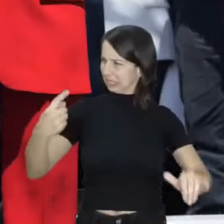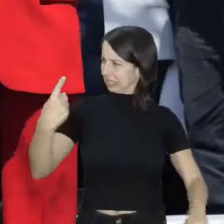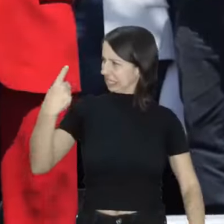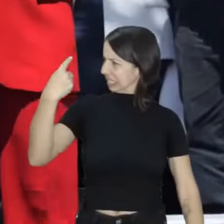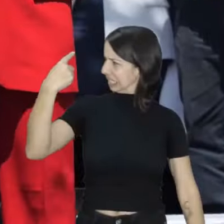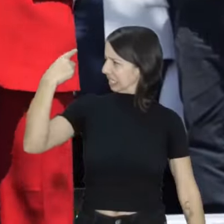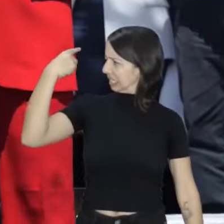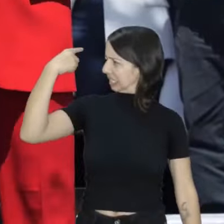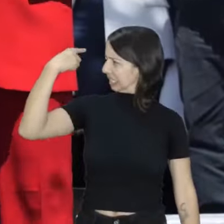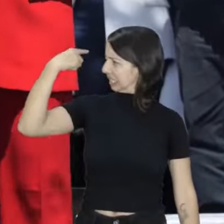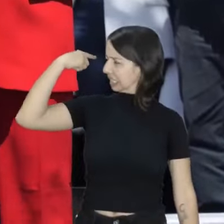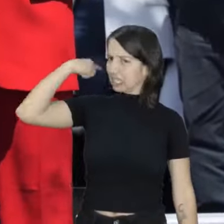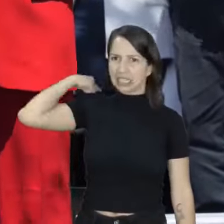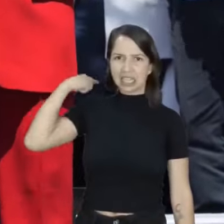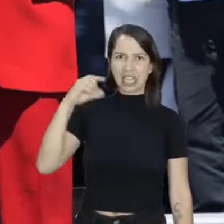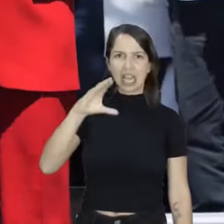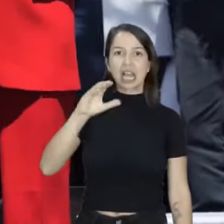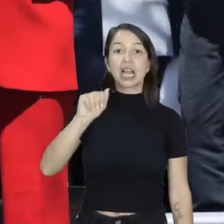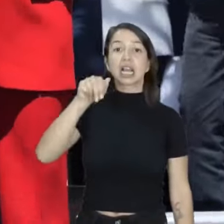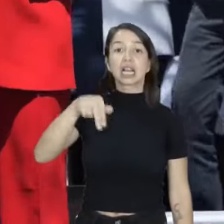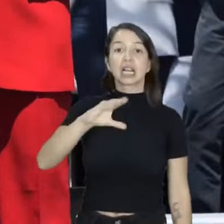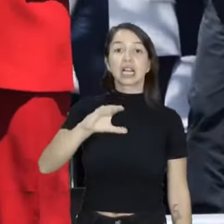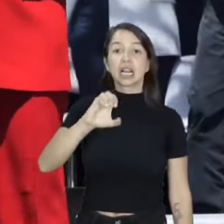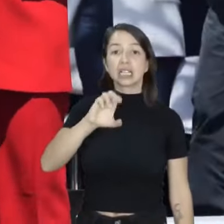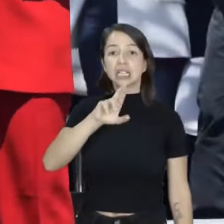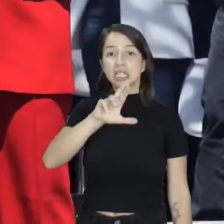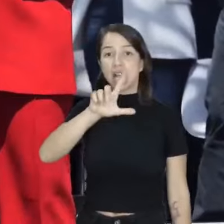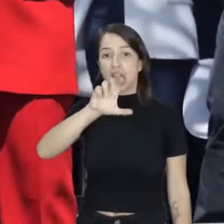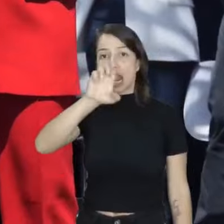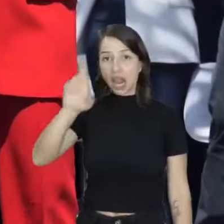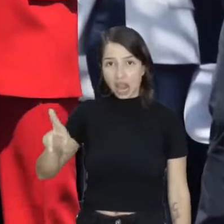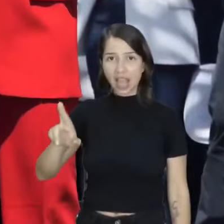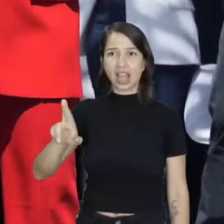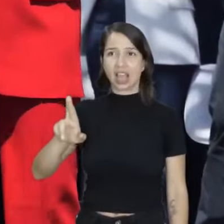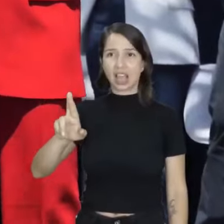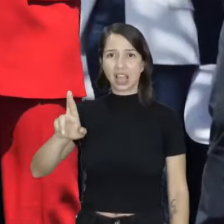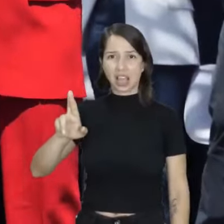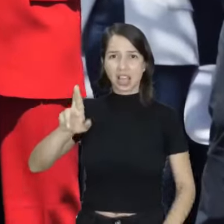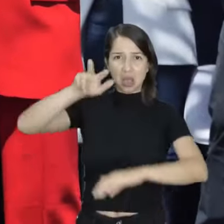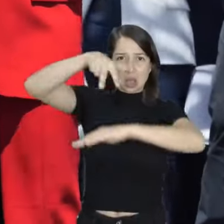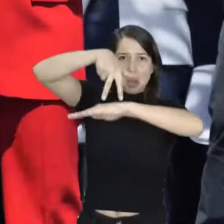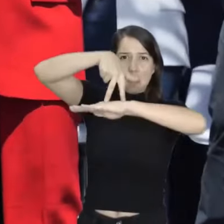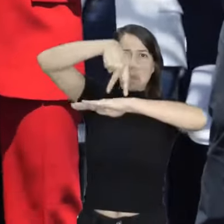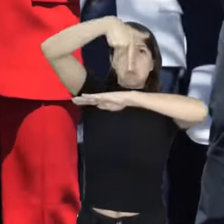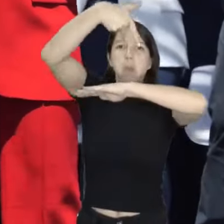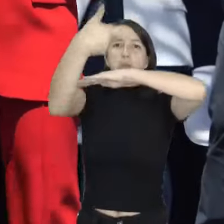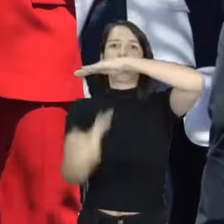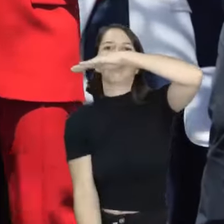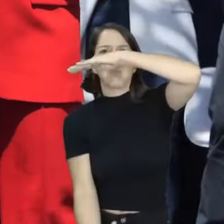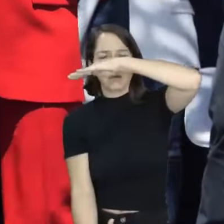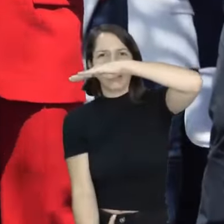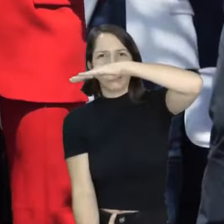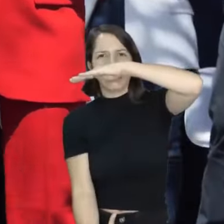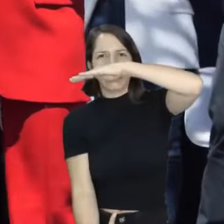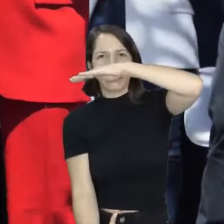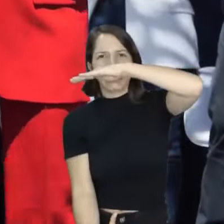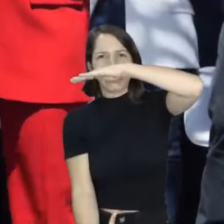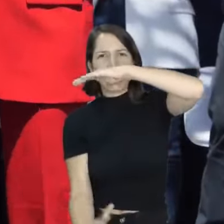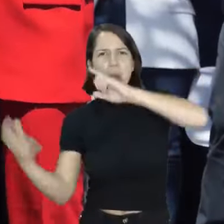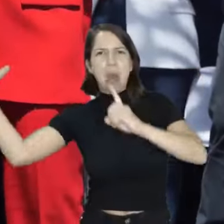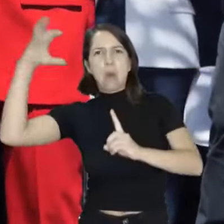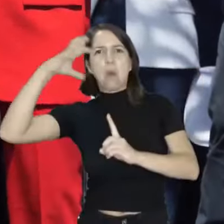Nunca mais um reitor vai se jogar pela pressão da polícia. A gente vai dizer que se a gente quiser